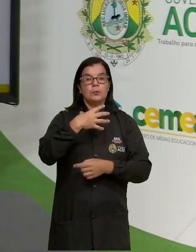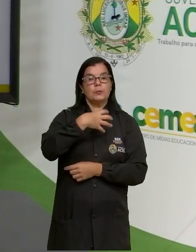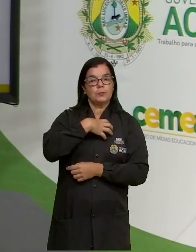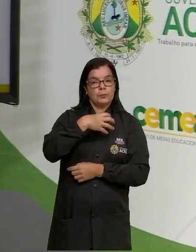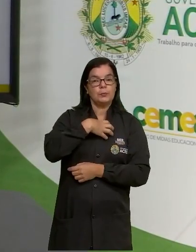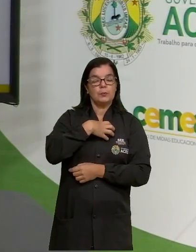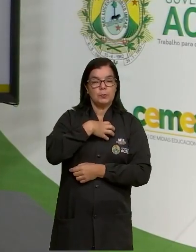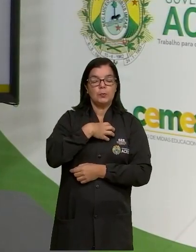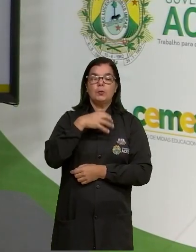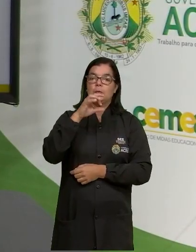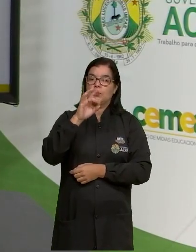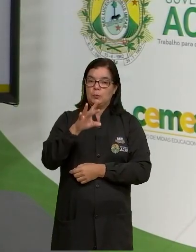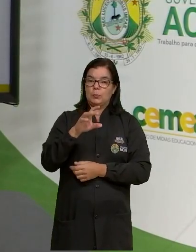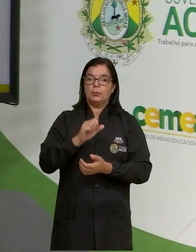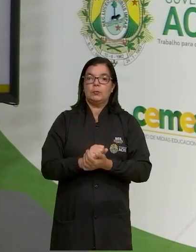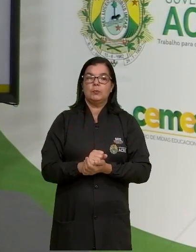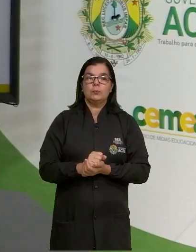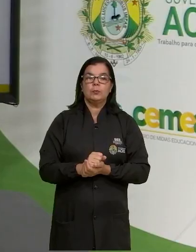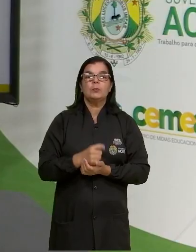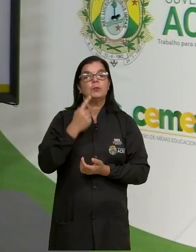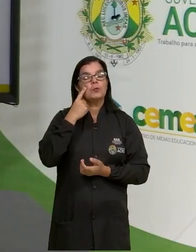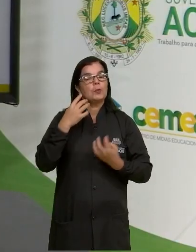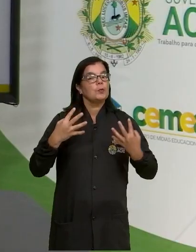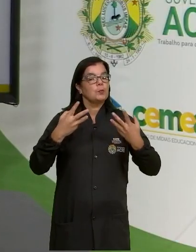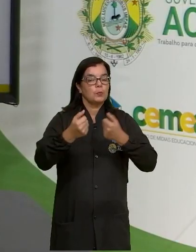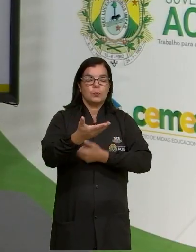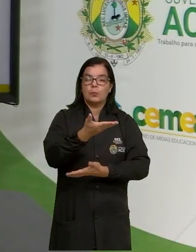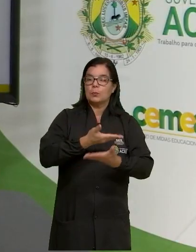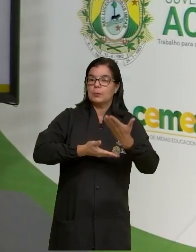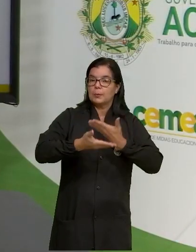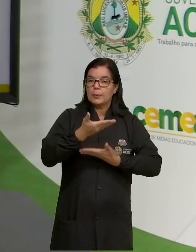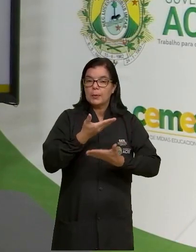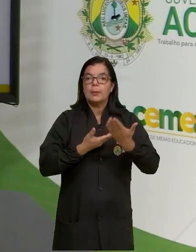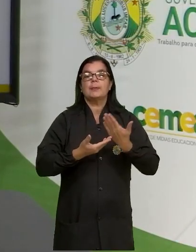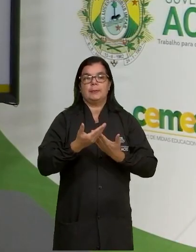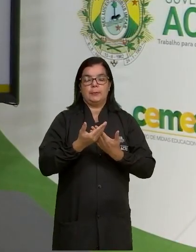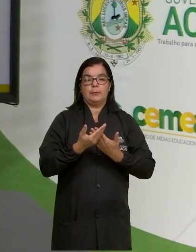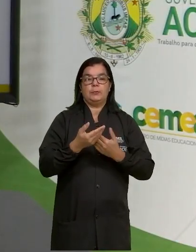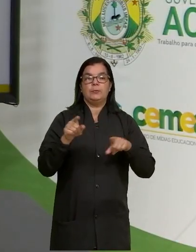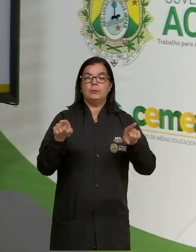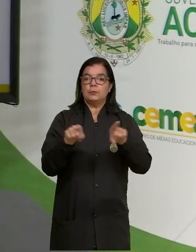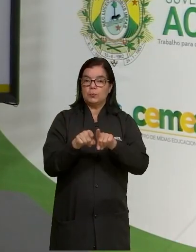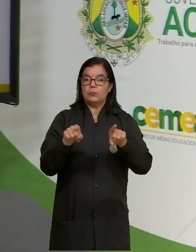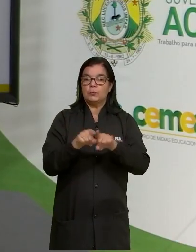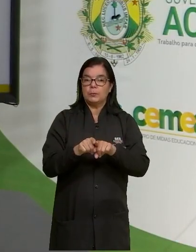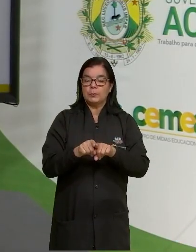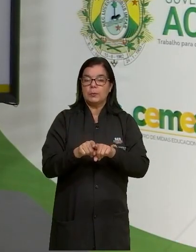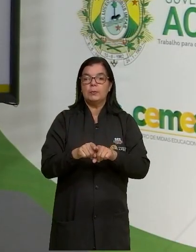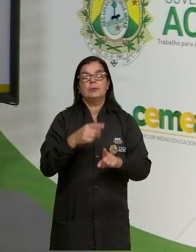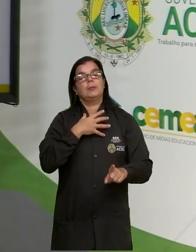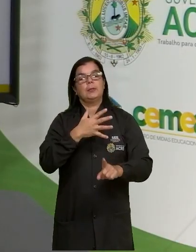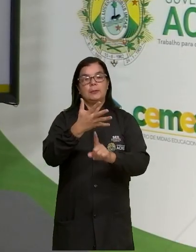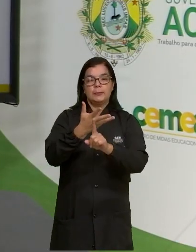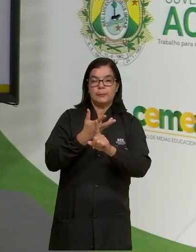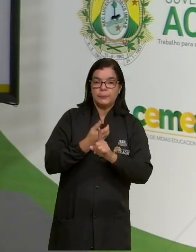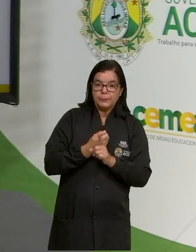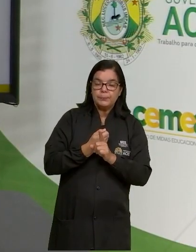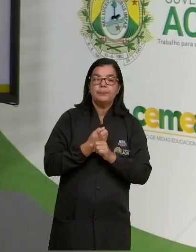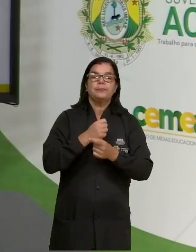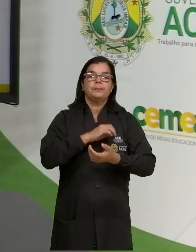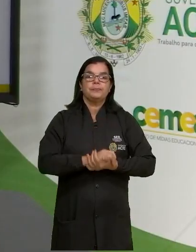da Bahia é soteropolitano. Então está tudo relacionado com essa questão da salvação, né?